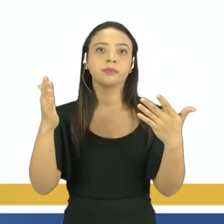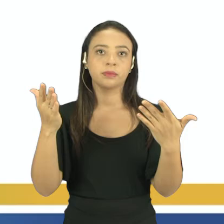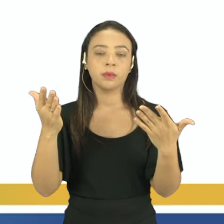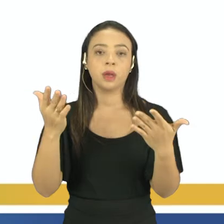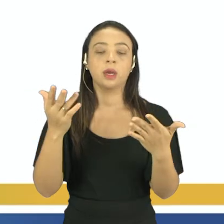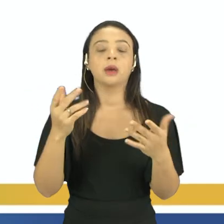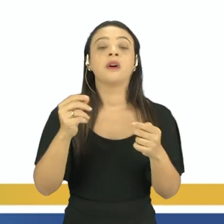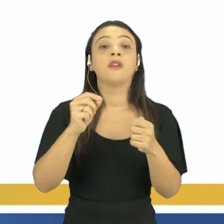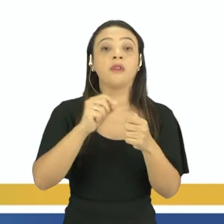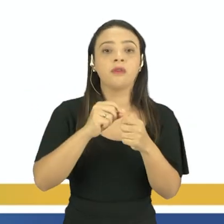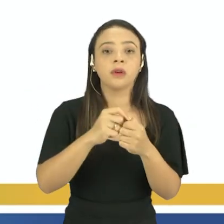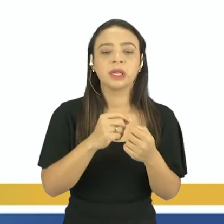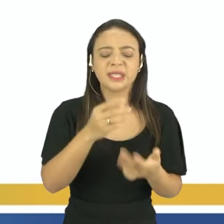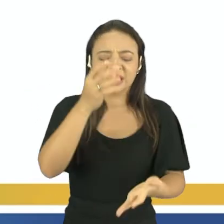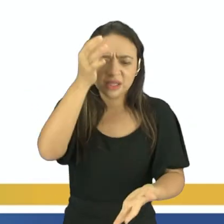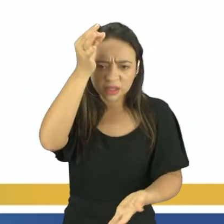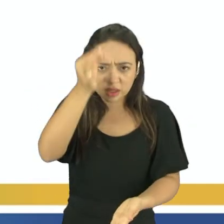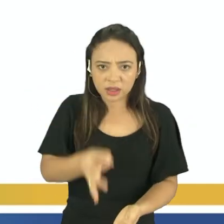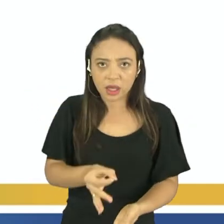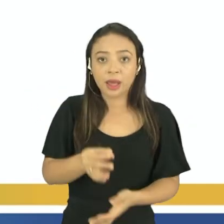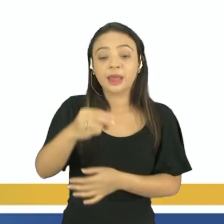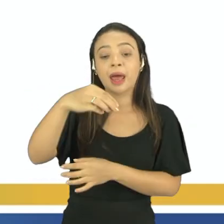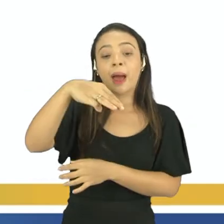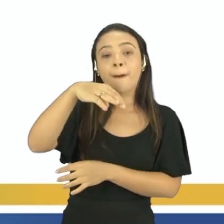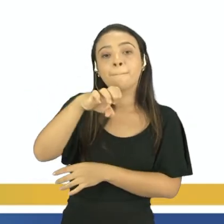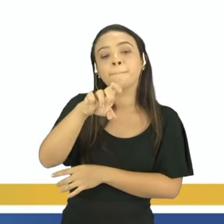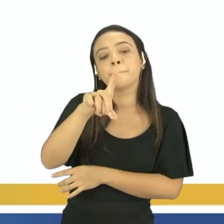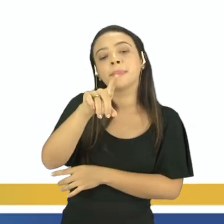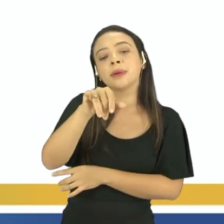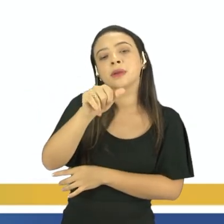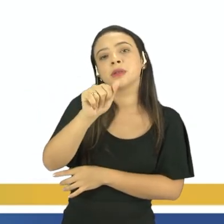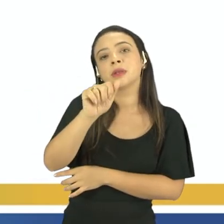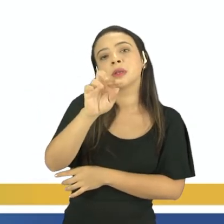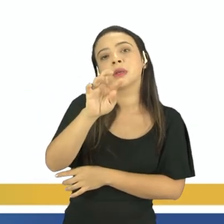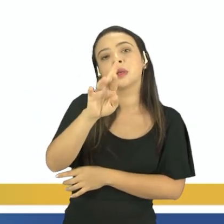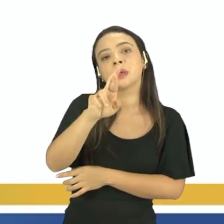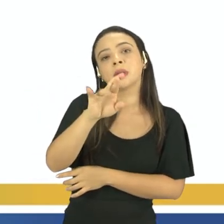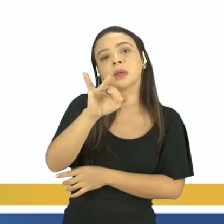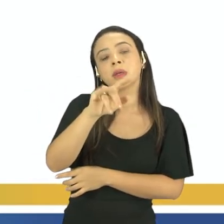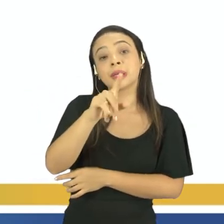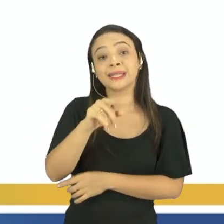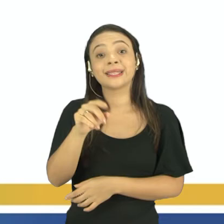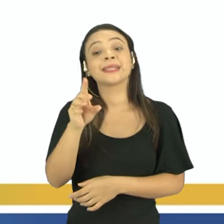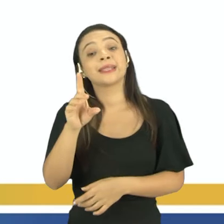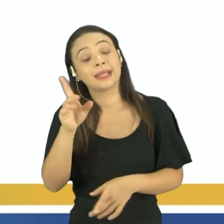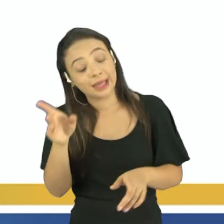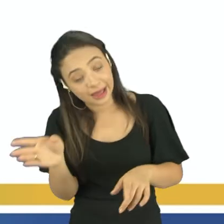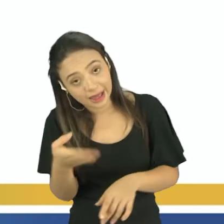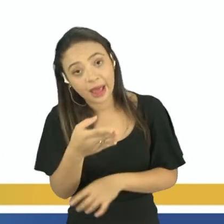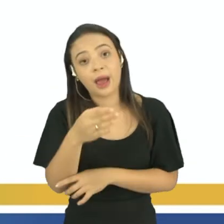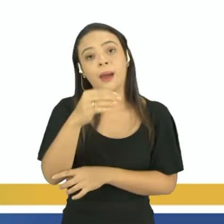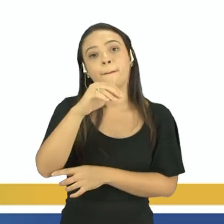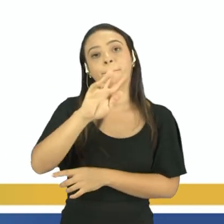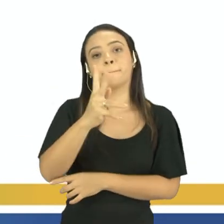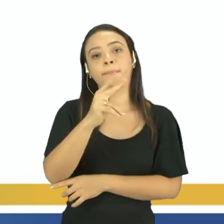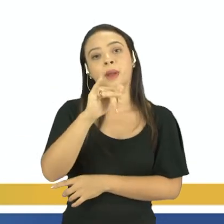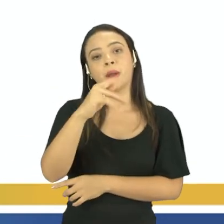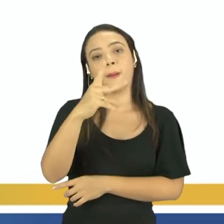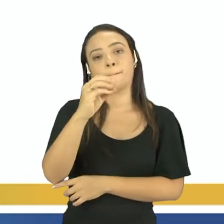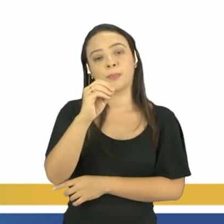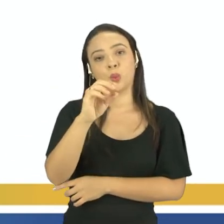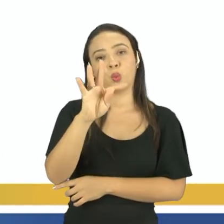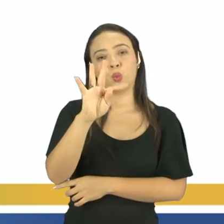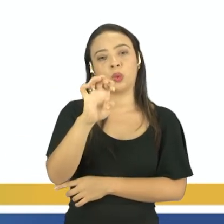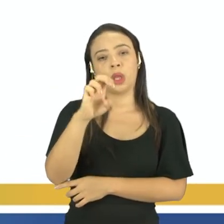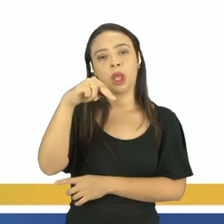na mediatriz da hipotenusa, gente. O que é a hipotenusa? A hipotenusa do triângulo, né? Nesse caso